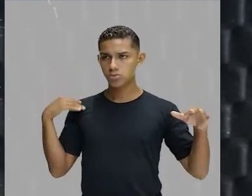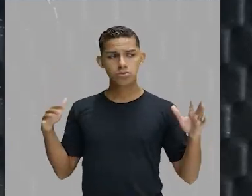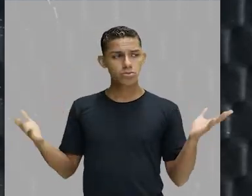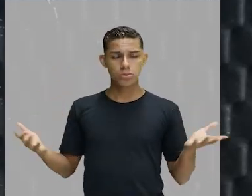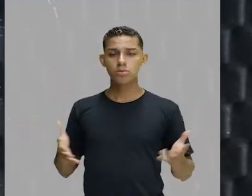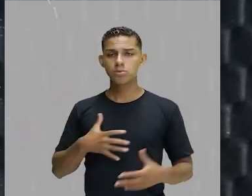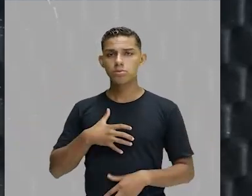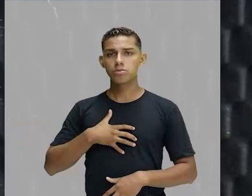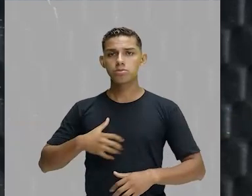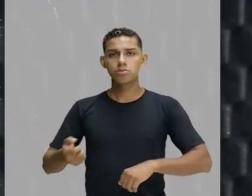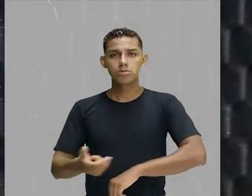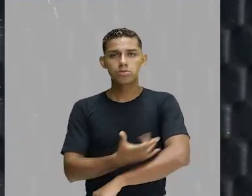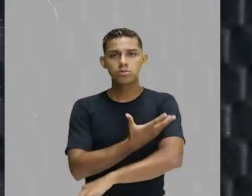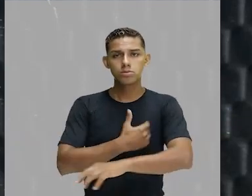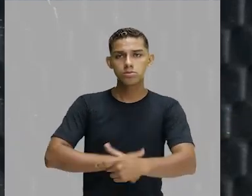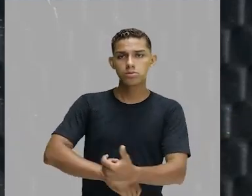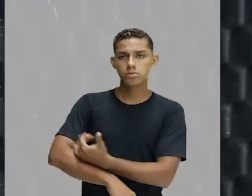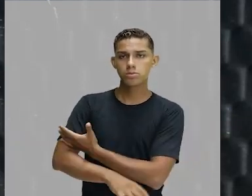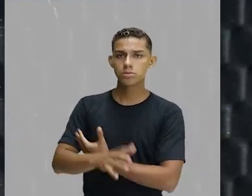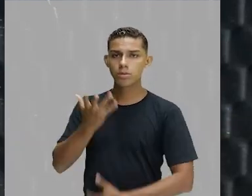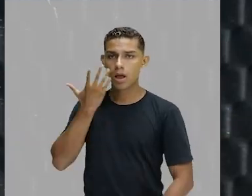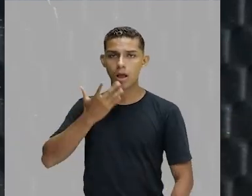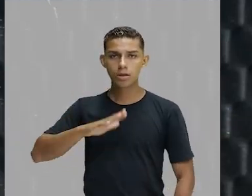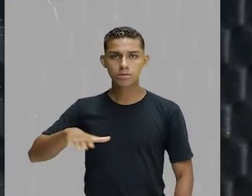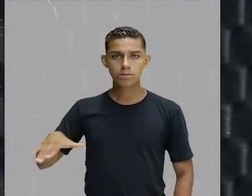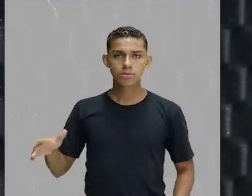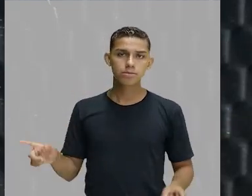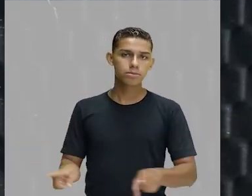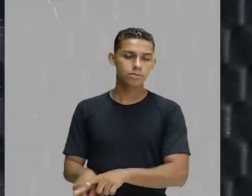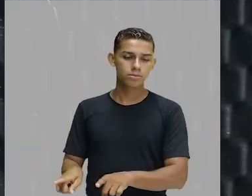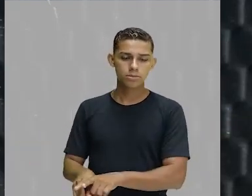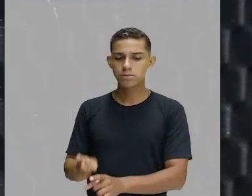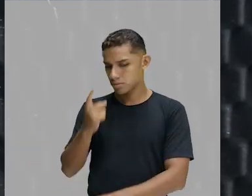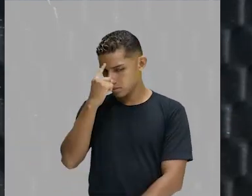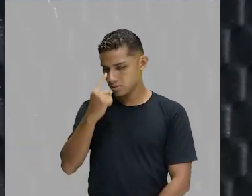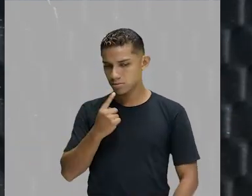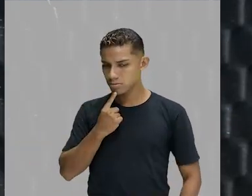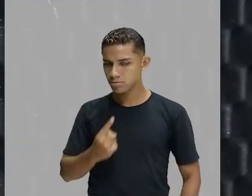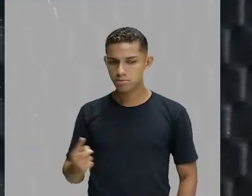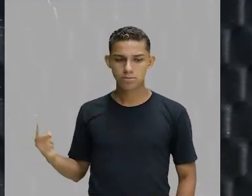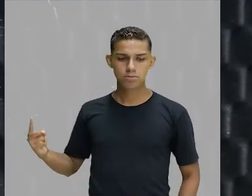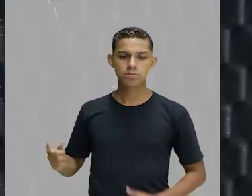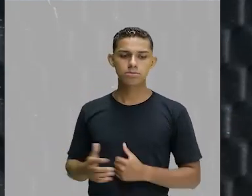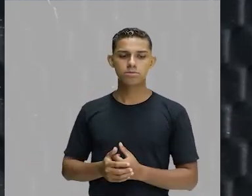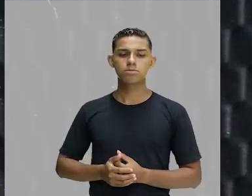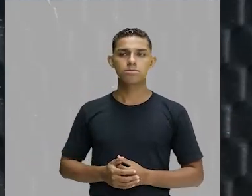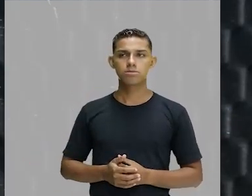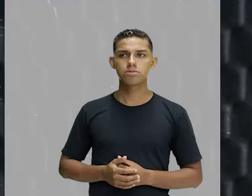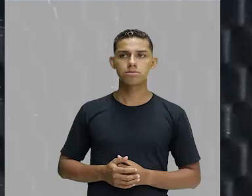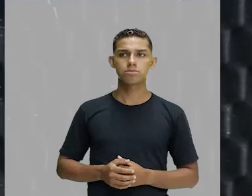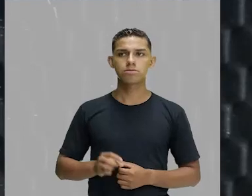uma emoção, ainda mais para as crianças, né? Então, observem aqui a imagem, tá? De